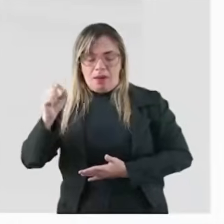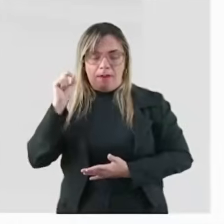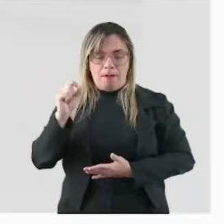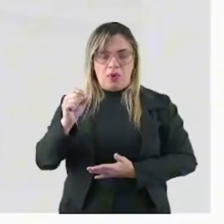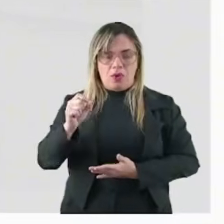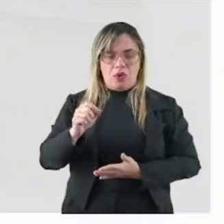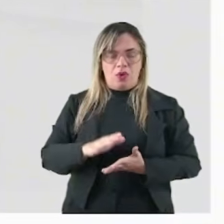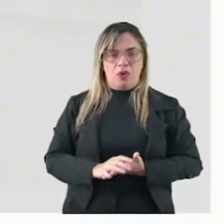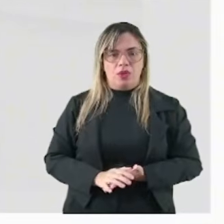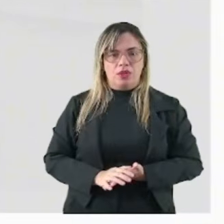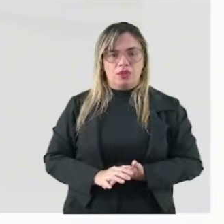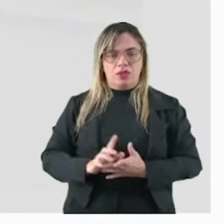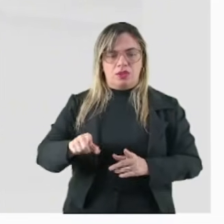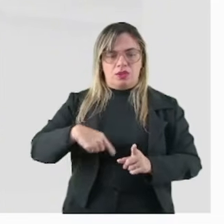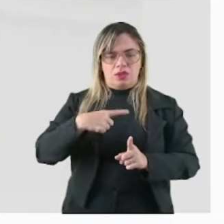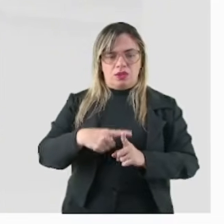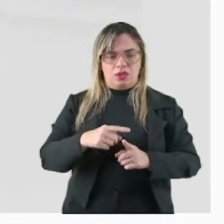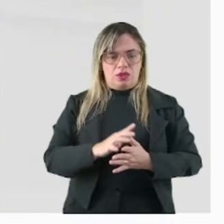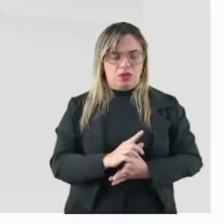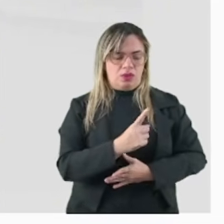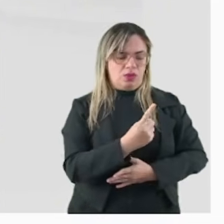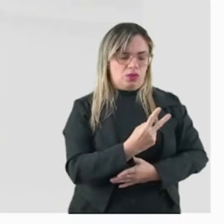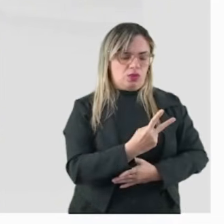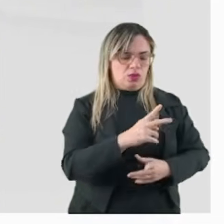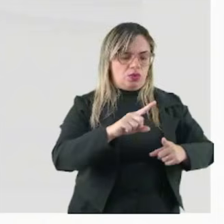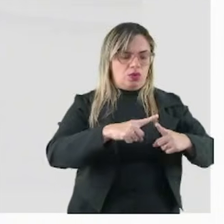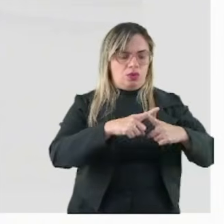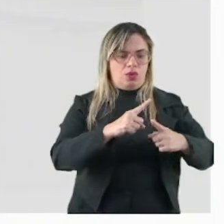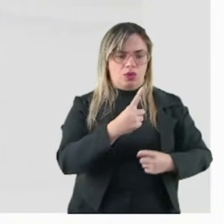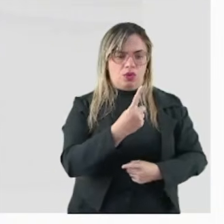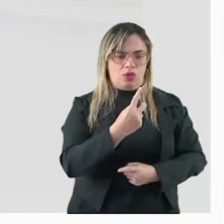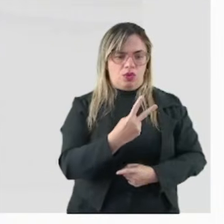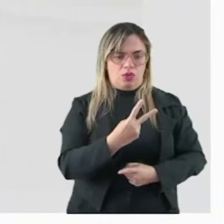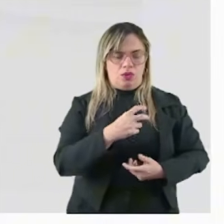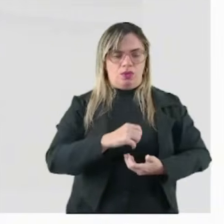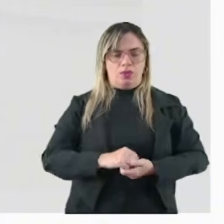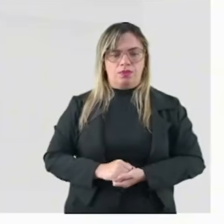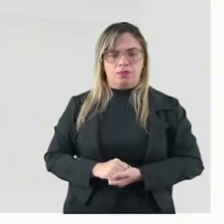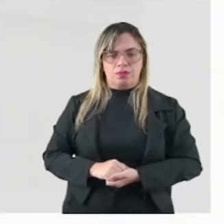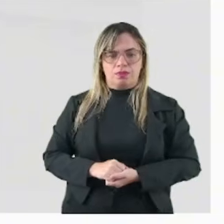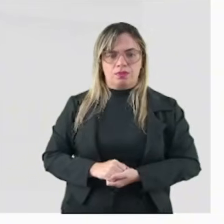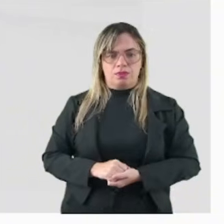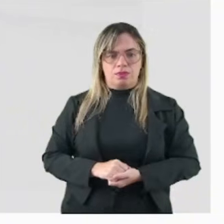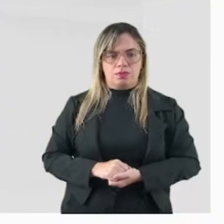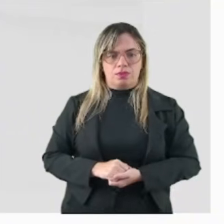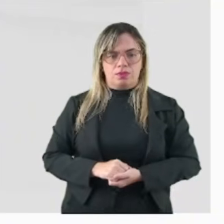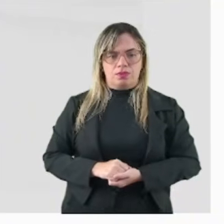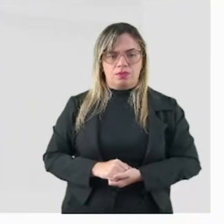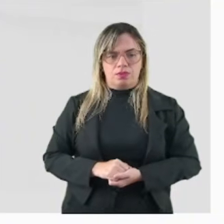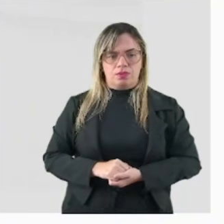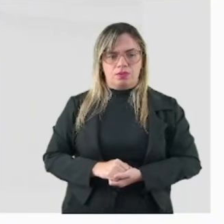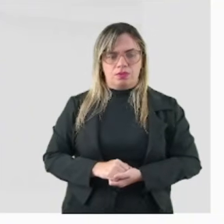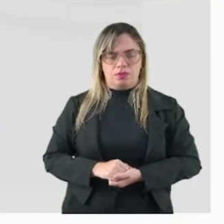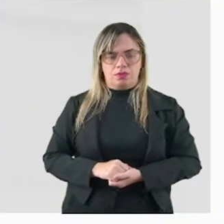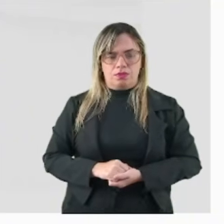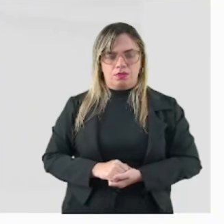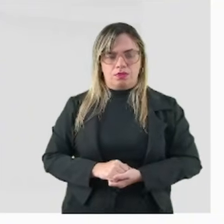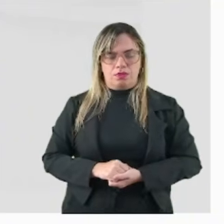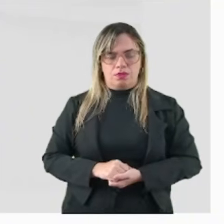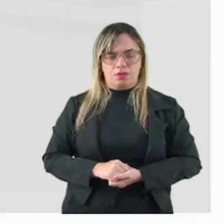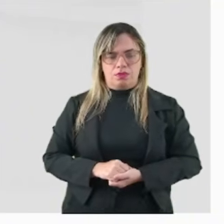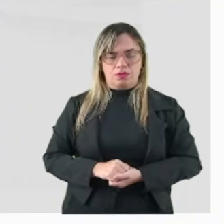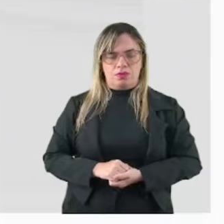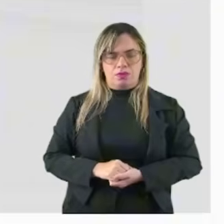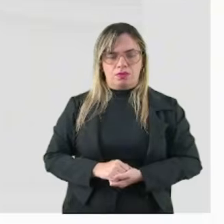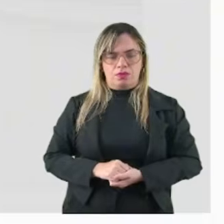Então eu vou multiplicar esse 12 aqui por 12. Vamos colocar aqui. Opa! Vamos mudar aqui um